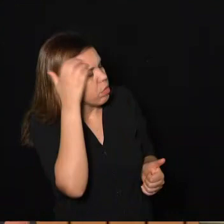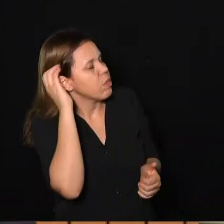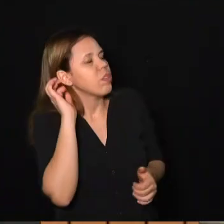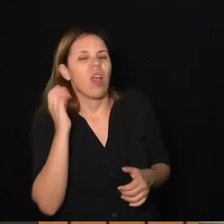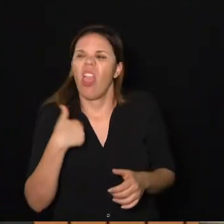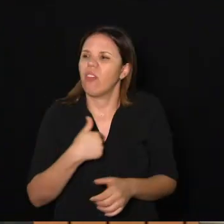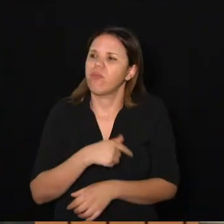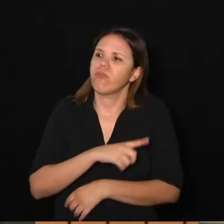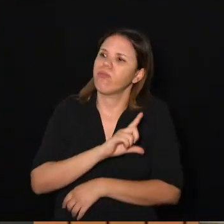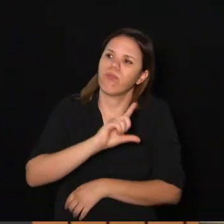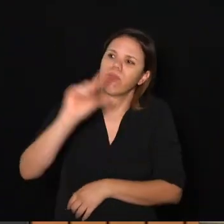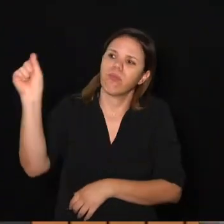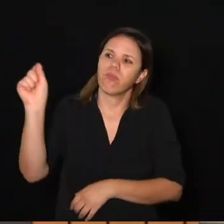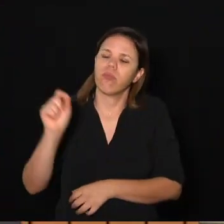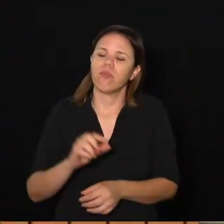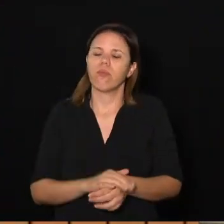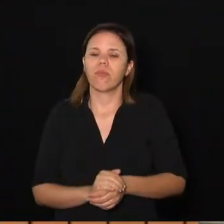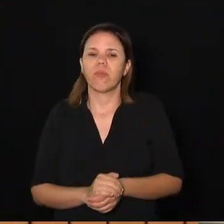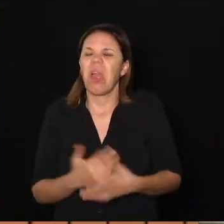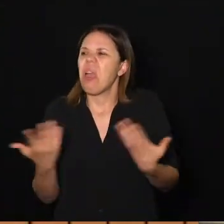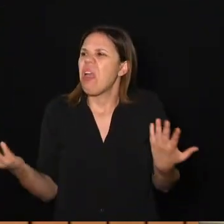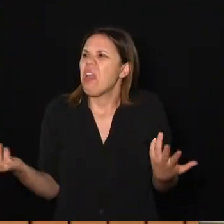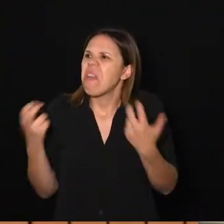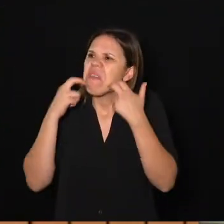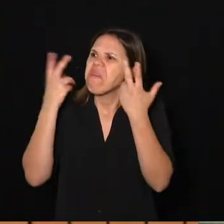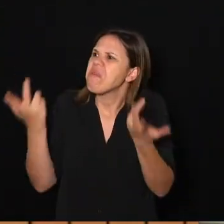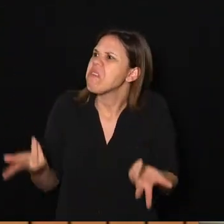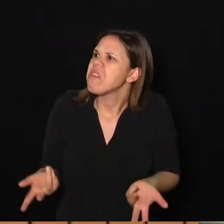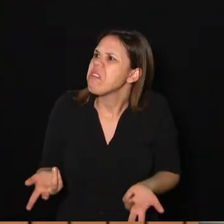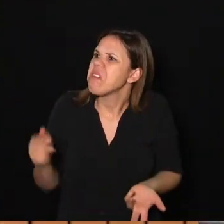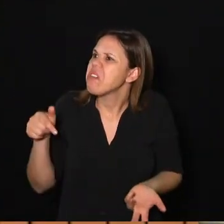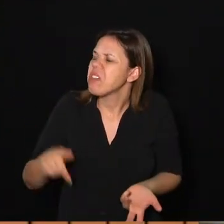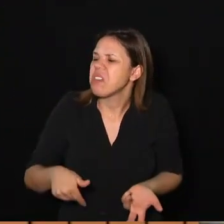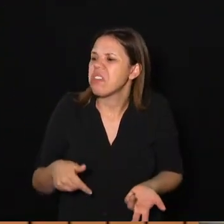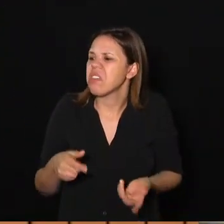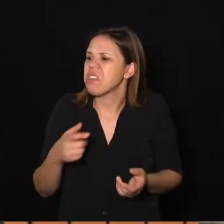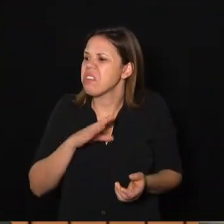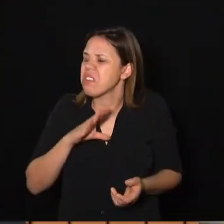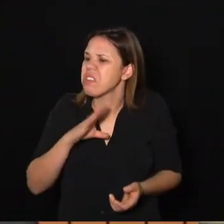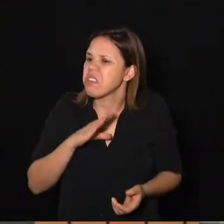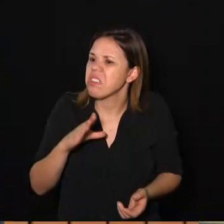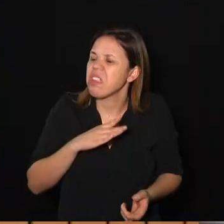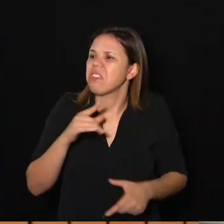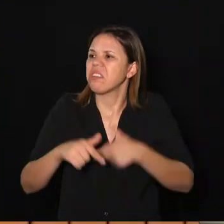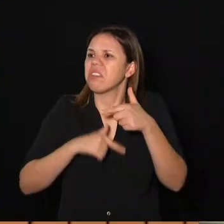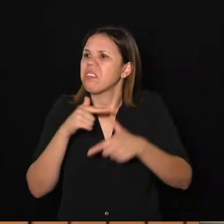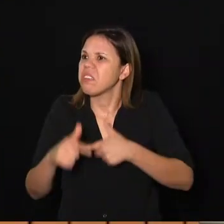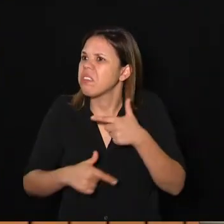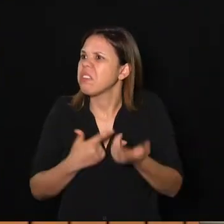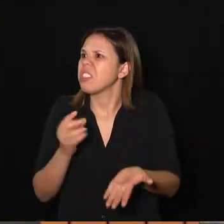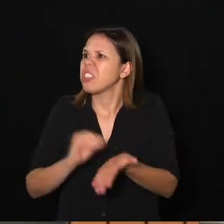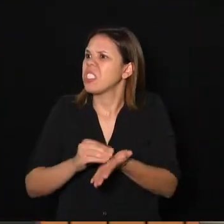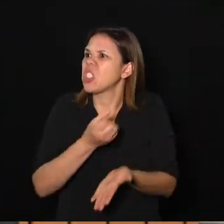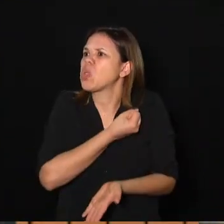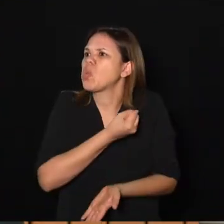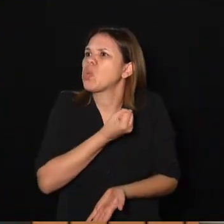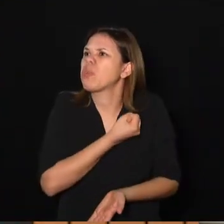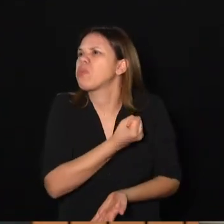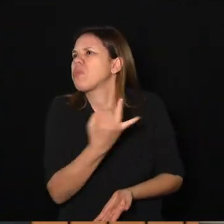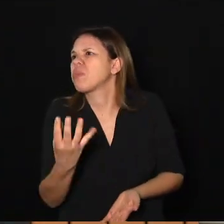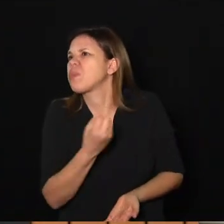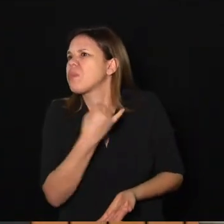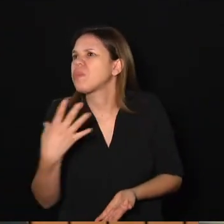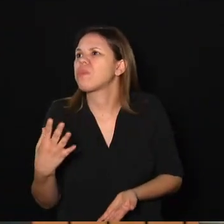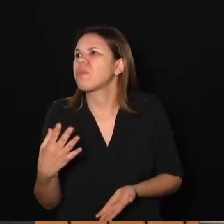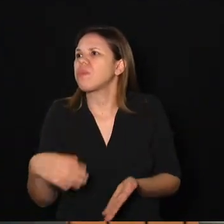levantei e saí fora porque essa pouca vergonha tem que acabar na cidade a gente trabalha nós trabalhamos com demandas e as demandas chegam aos nossos